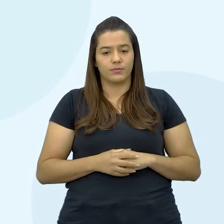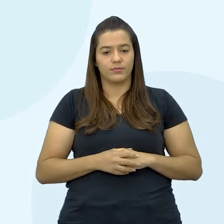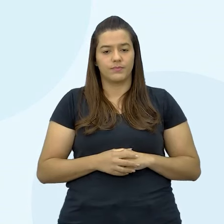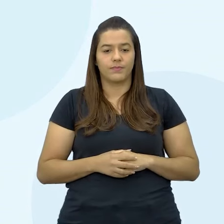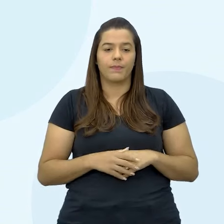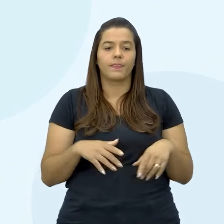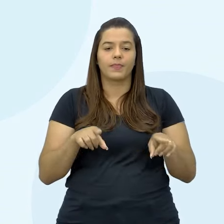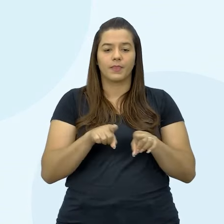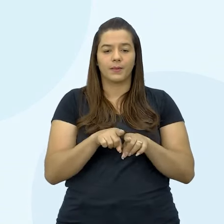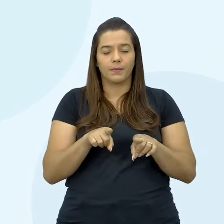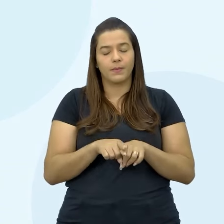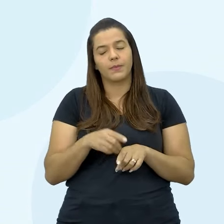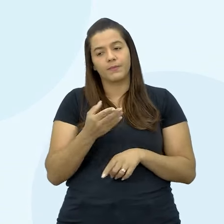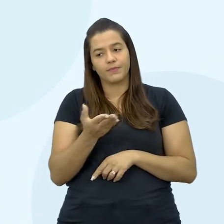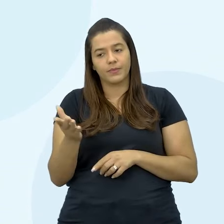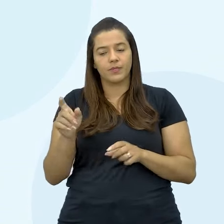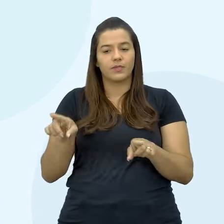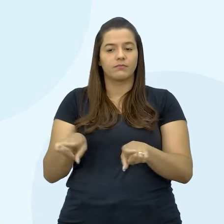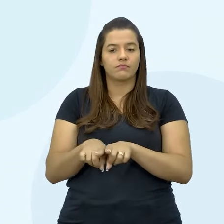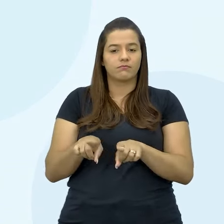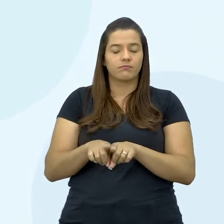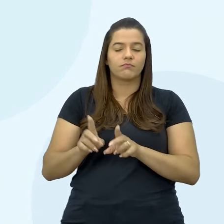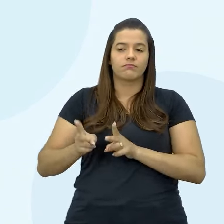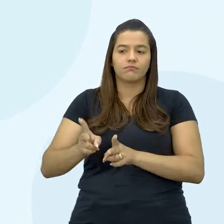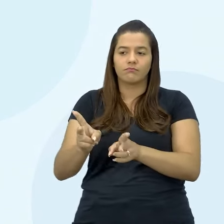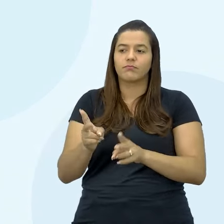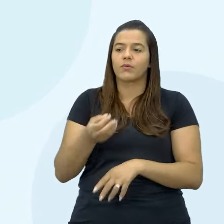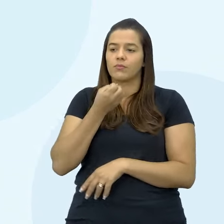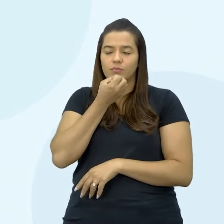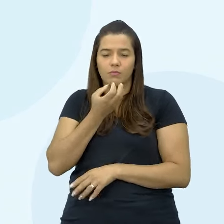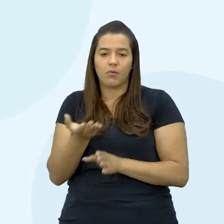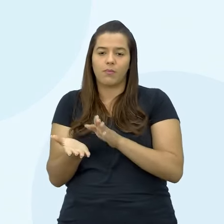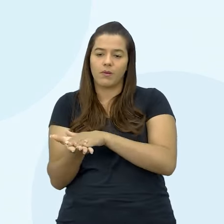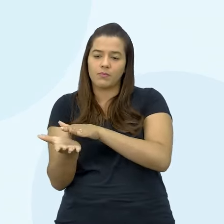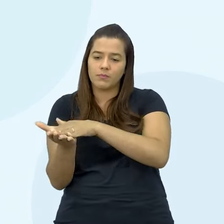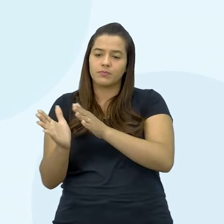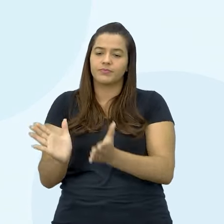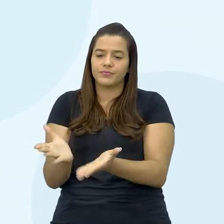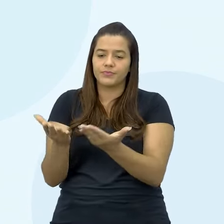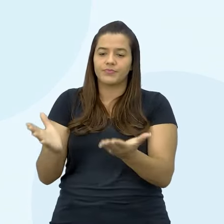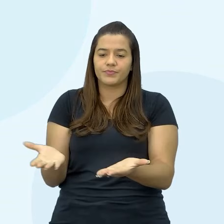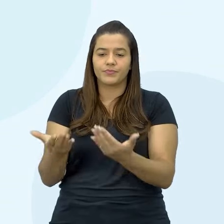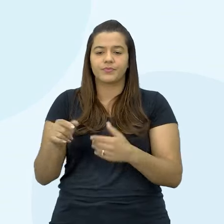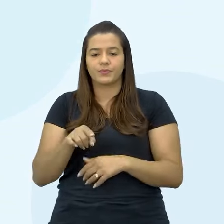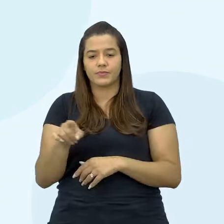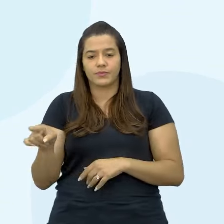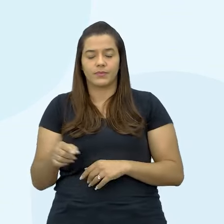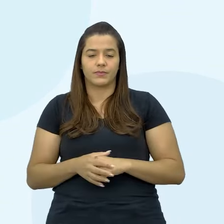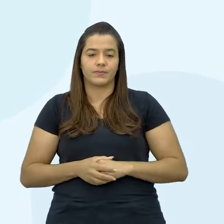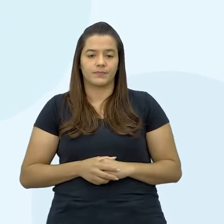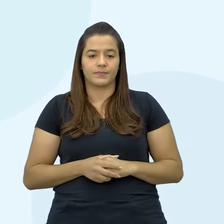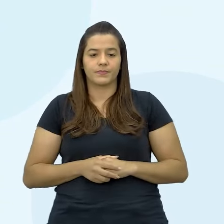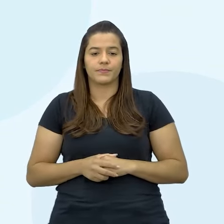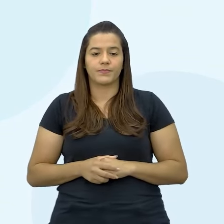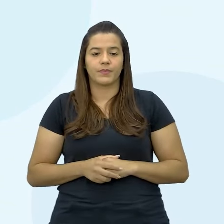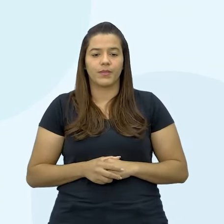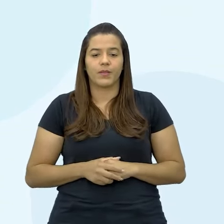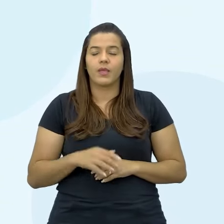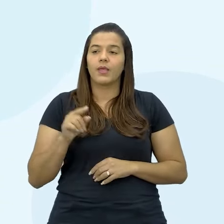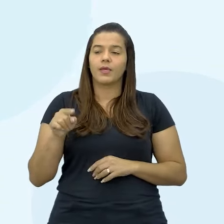a oportunidade para incentivar a argumentação e o posicionamento com fundamentação na seguinte ideia. O que